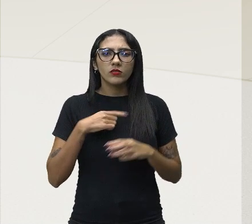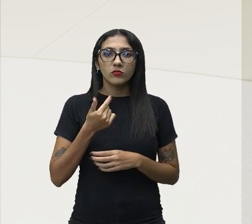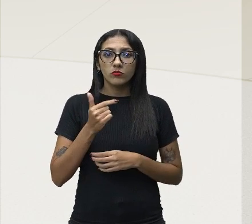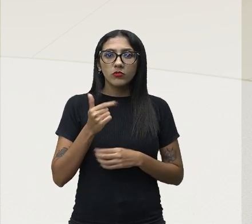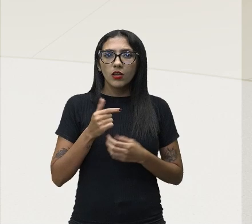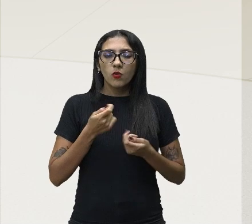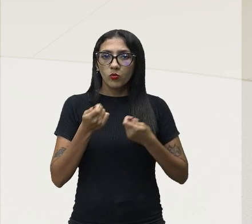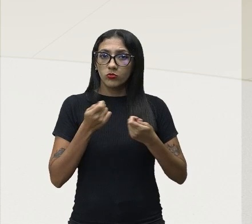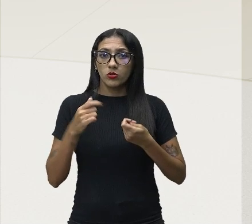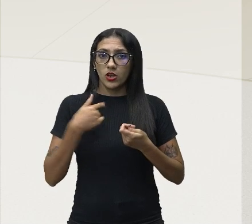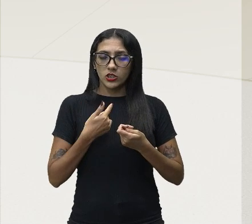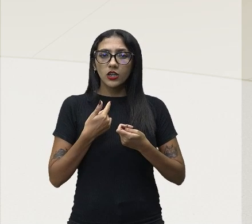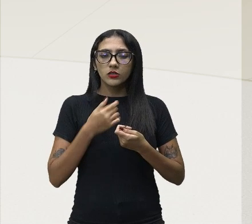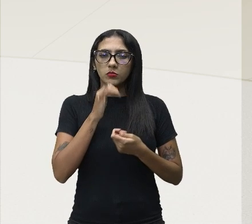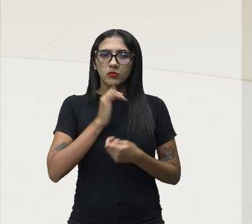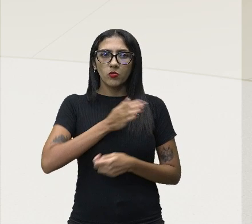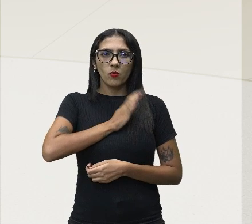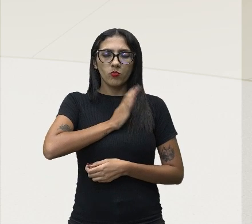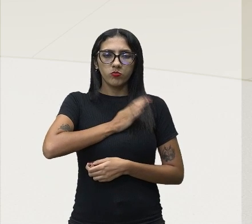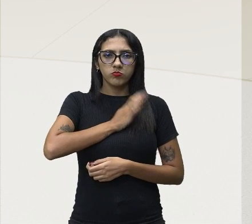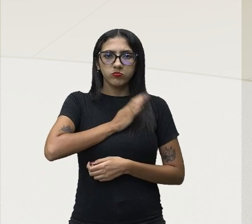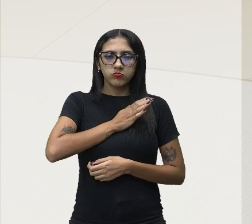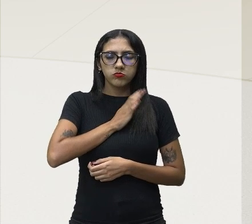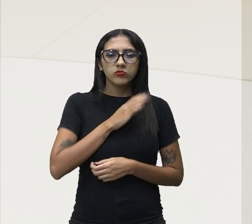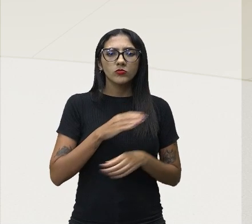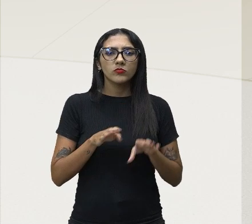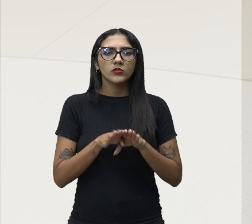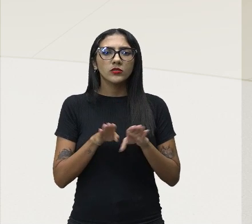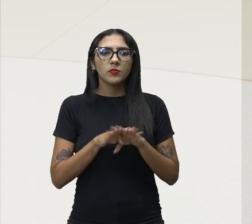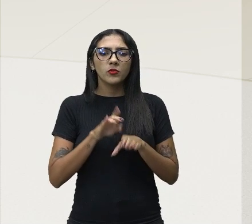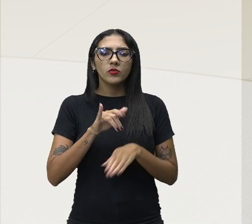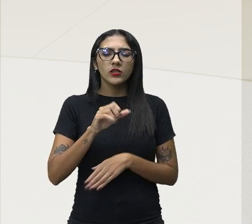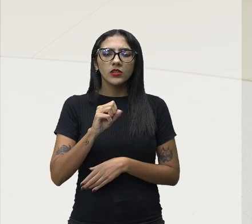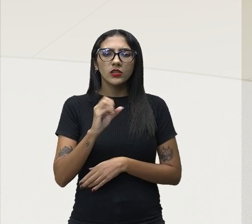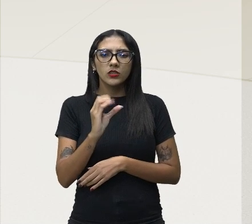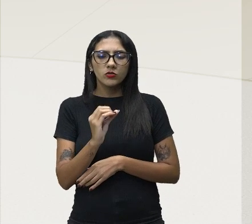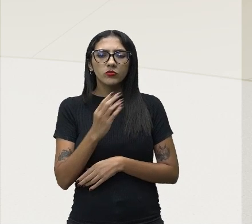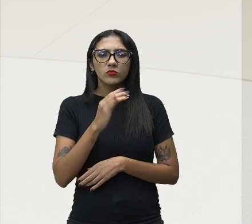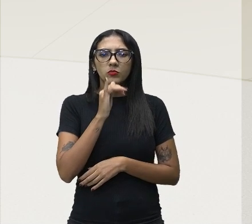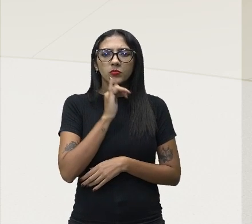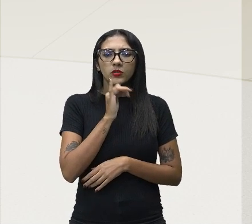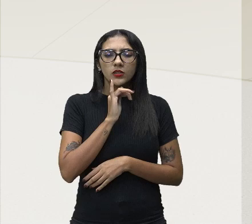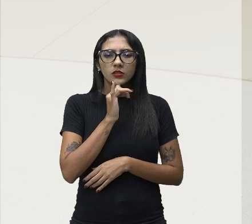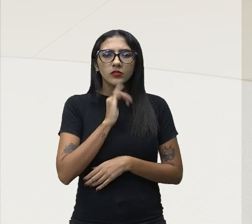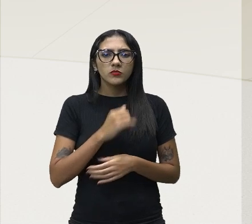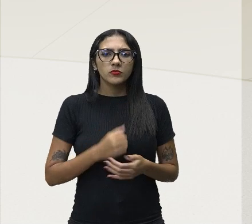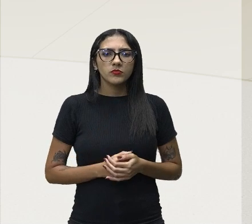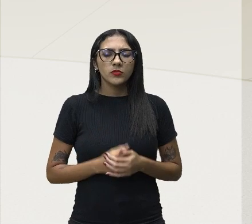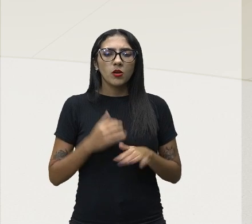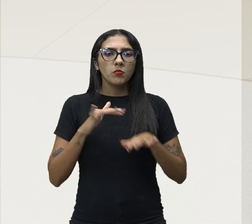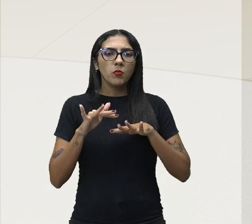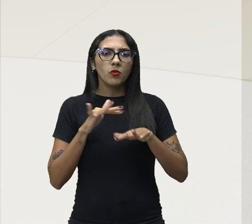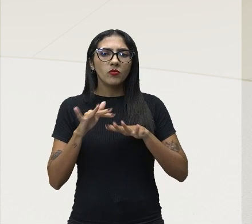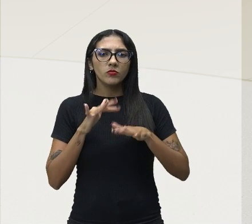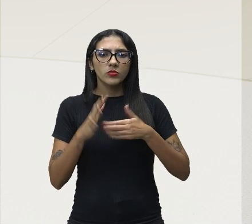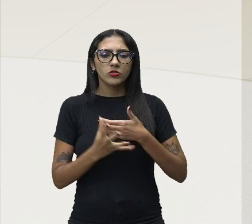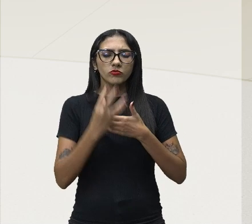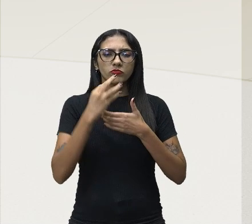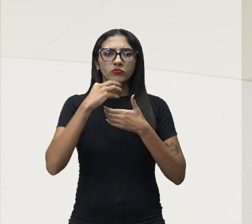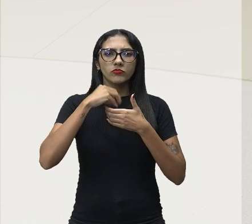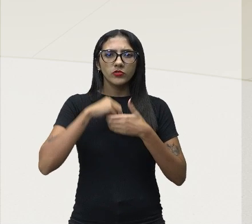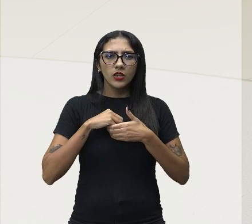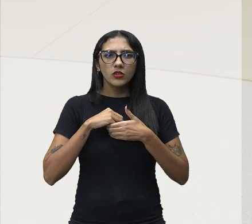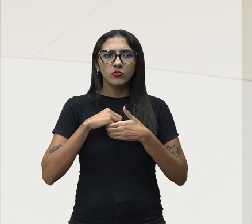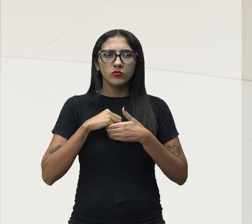nosso coração, o cardíaco, e o músculo liso, que está relacionado, por exemplo, com alguns movimentos que realiza o nosso